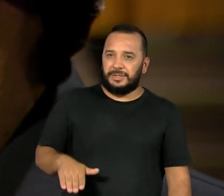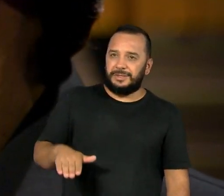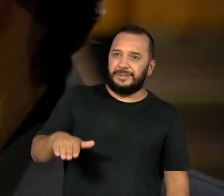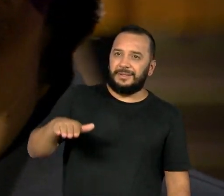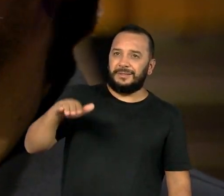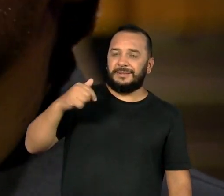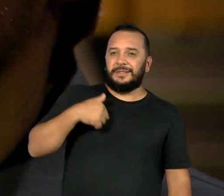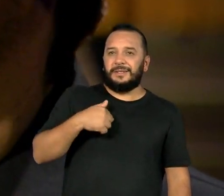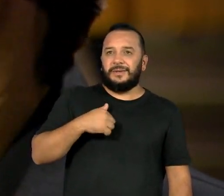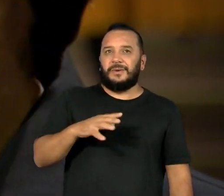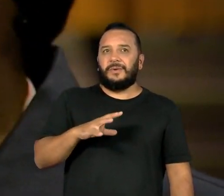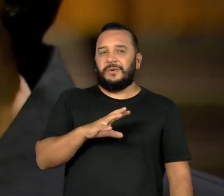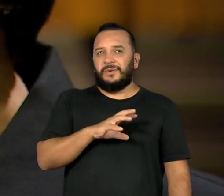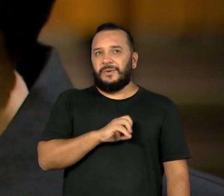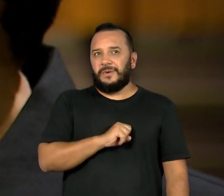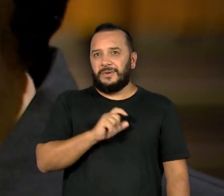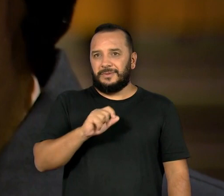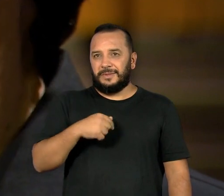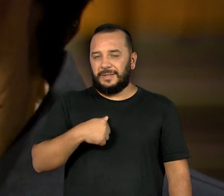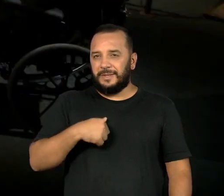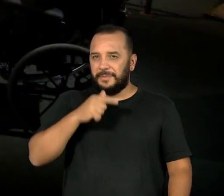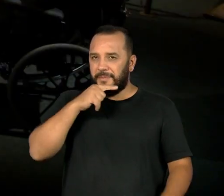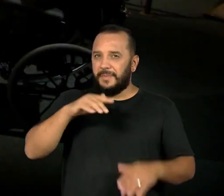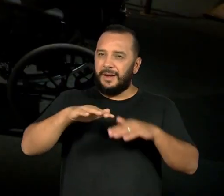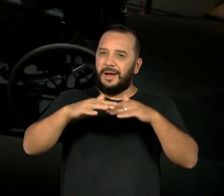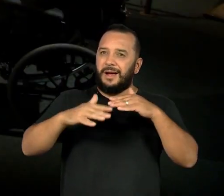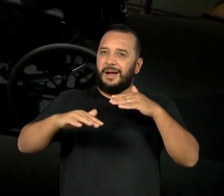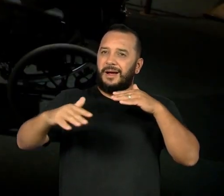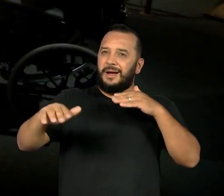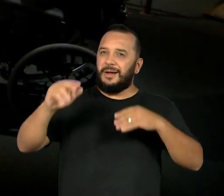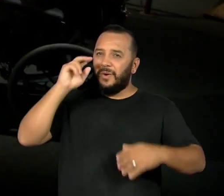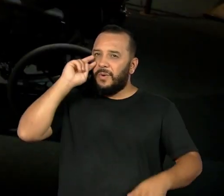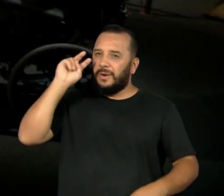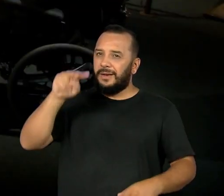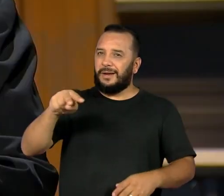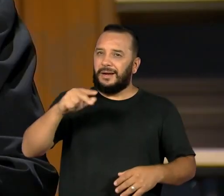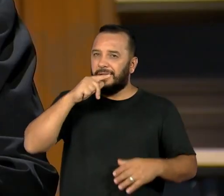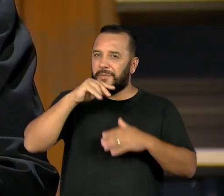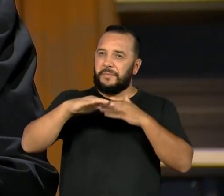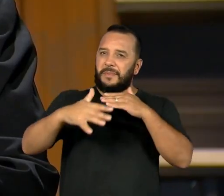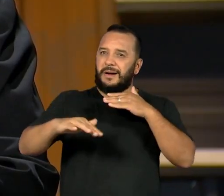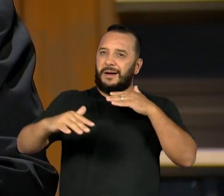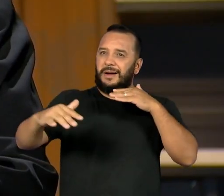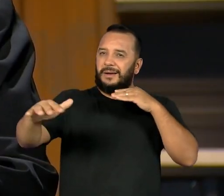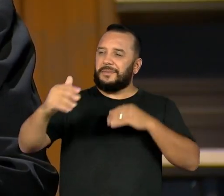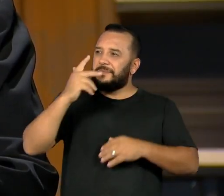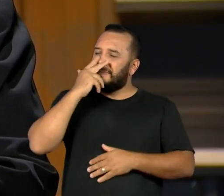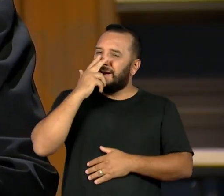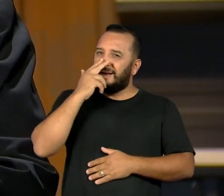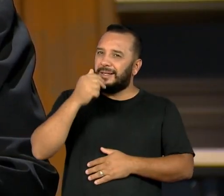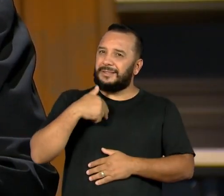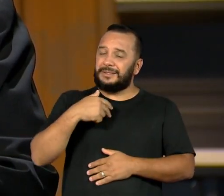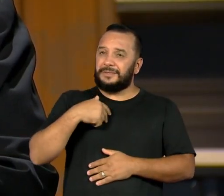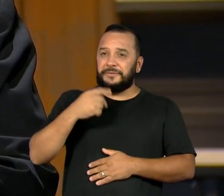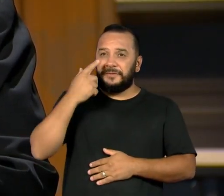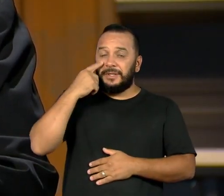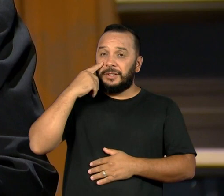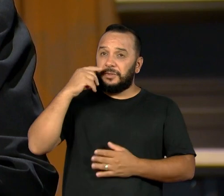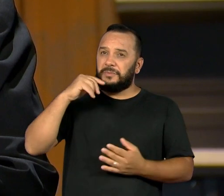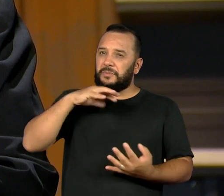sou magnetizado pela linha do mar. Olhar o mar, aquilo dá uma dimensão planetária,